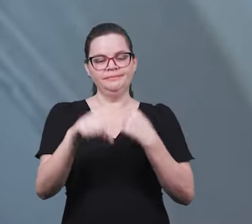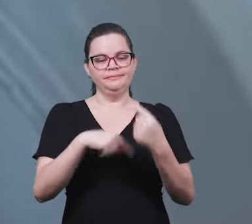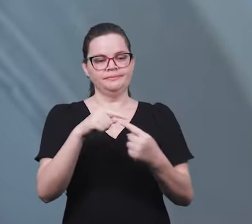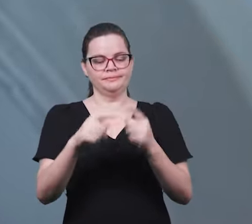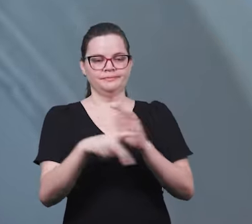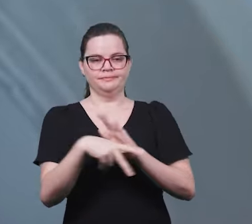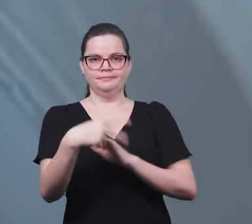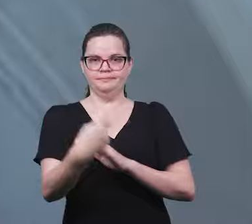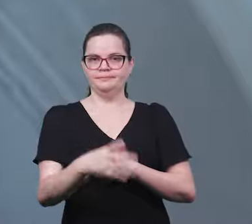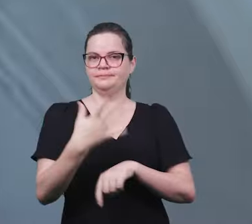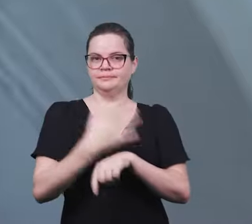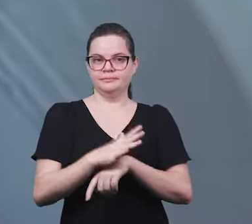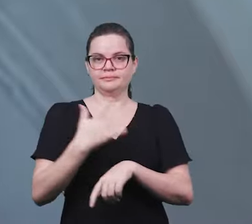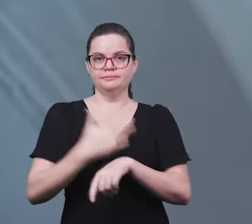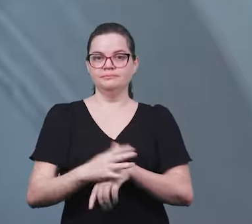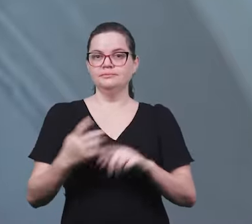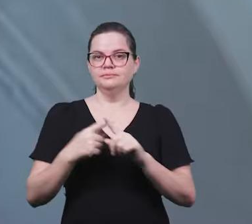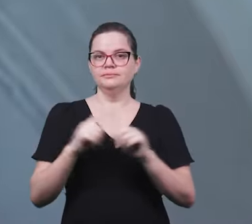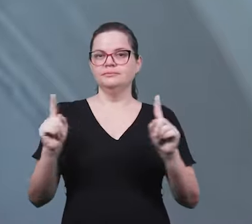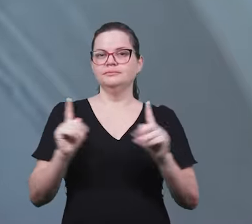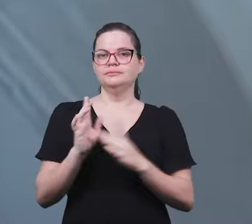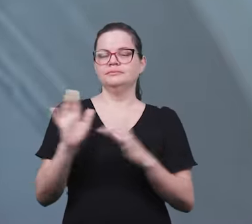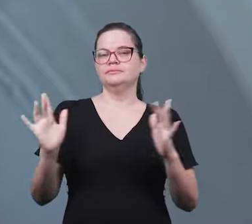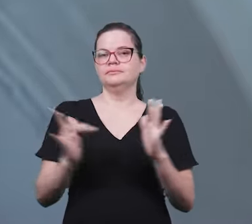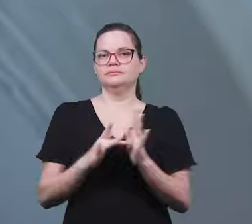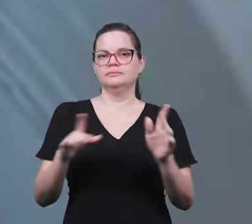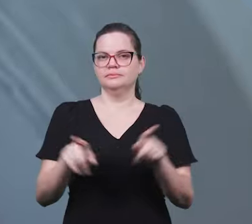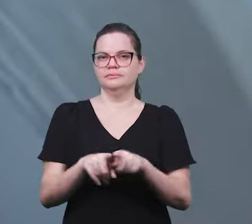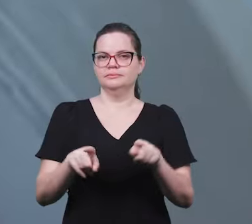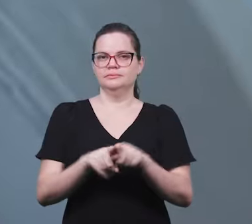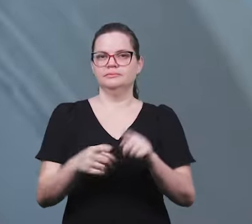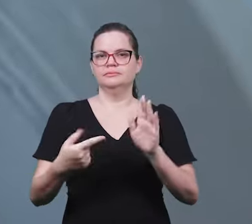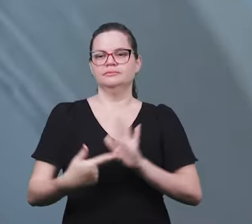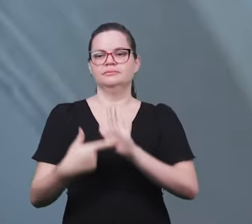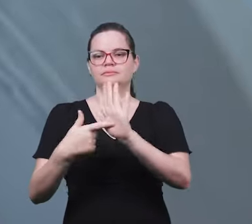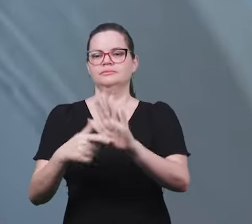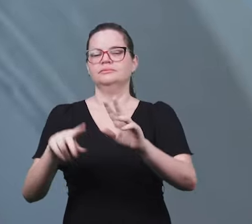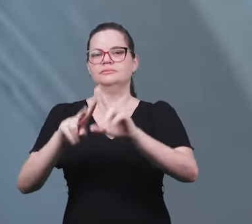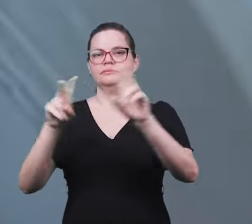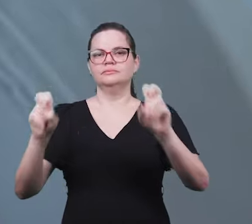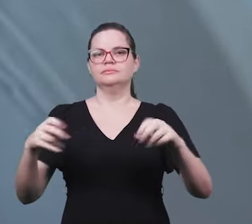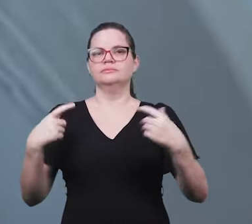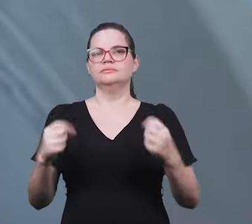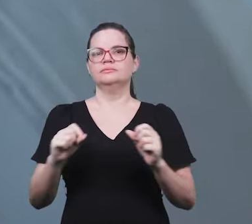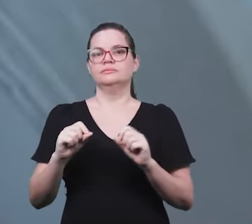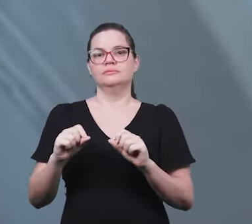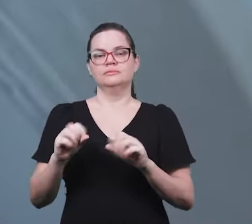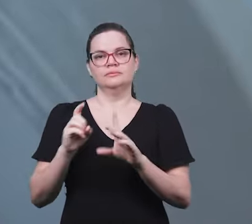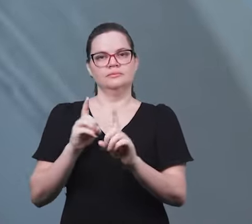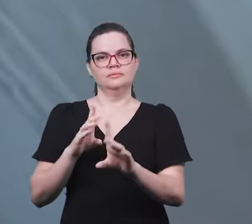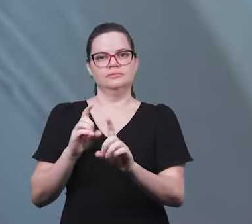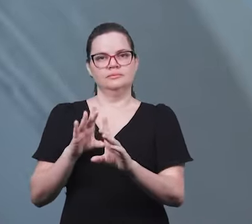propósitos. Mas Jesus aparece com a mensagem da palavra